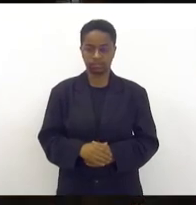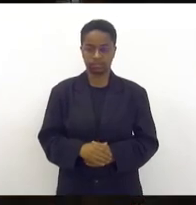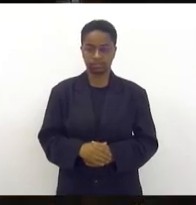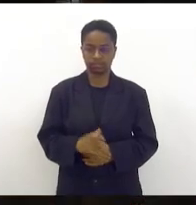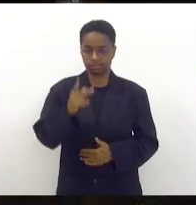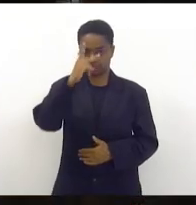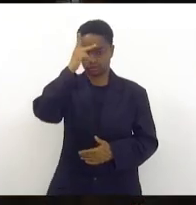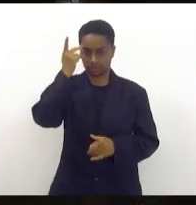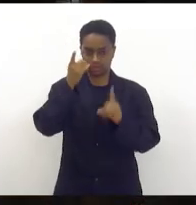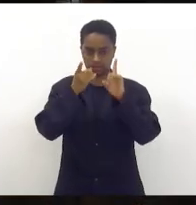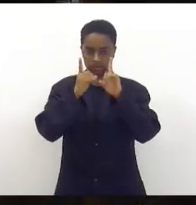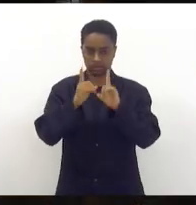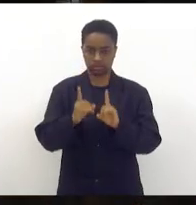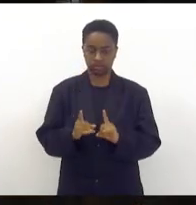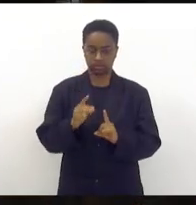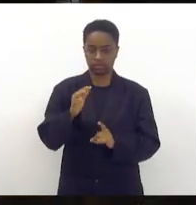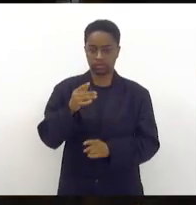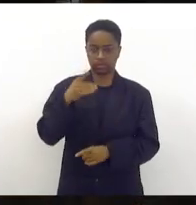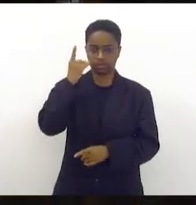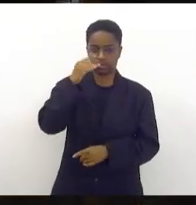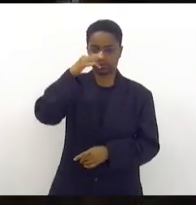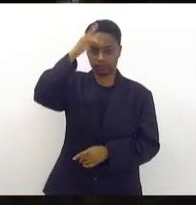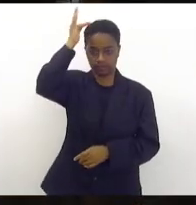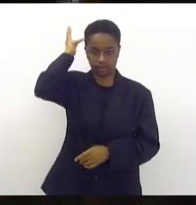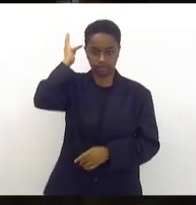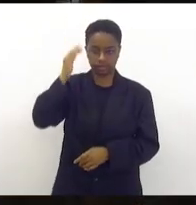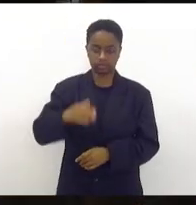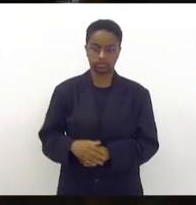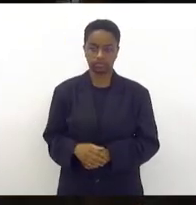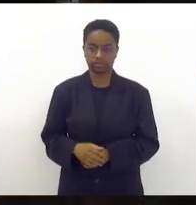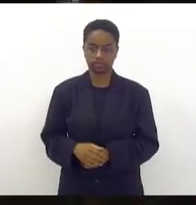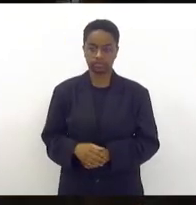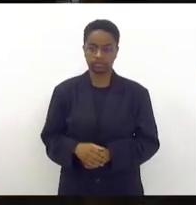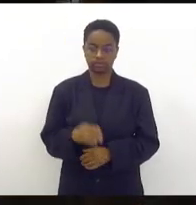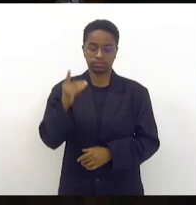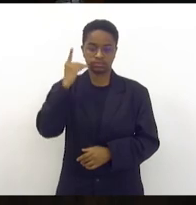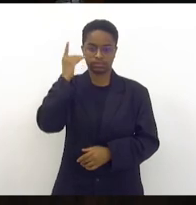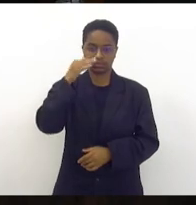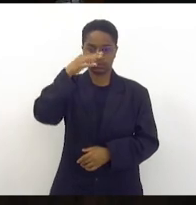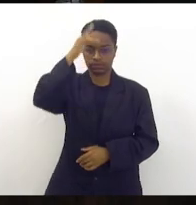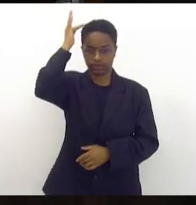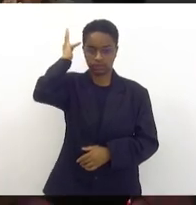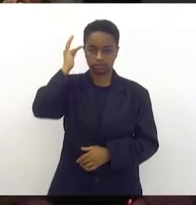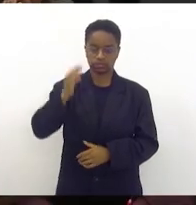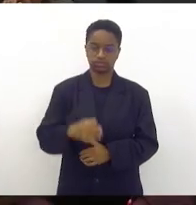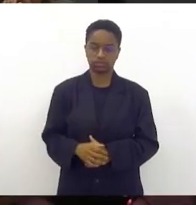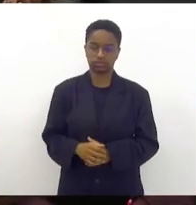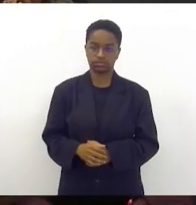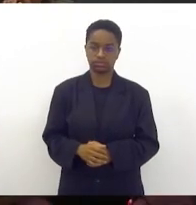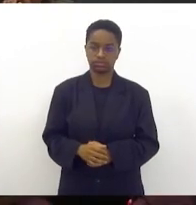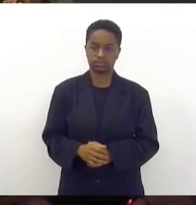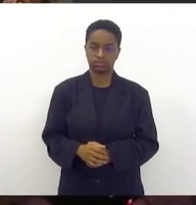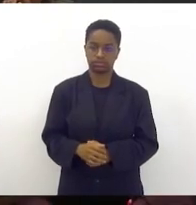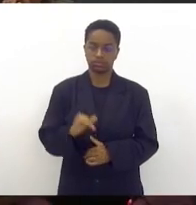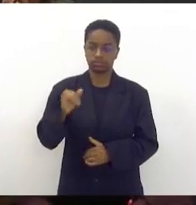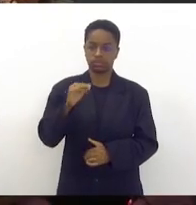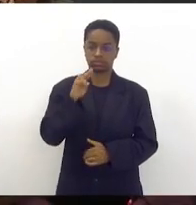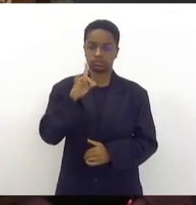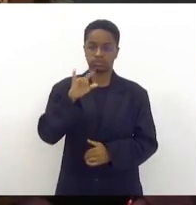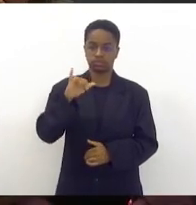com deficiência, Fred Pacheco. Nosso nome, deputado Fred Pacheco. Júlio